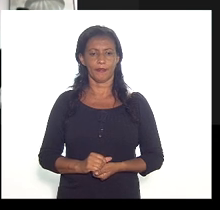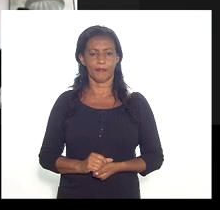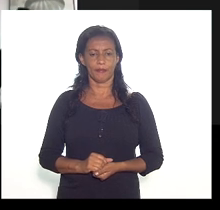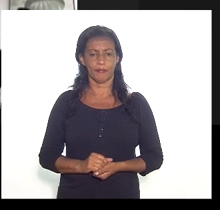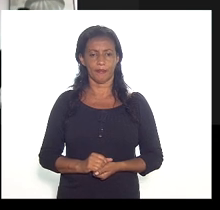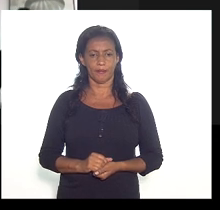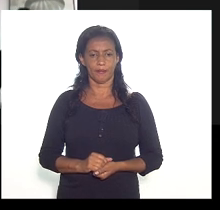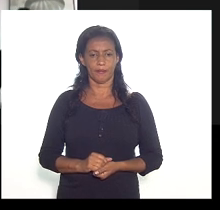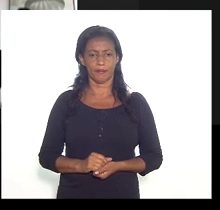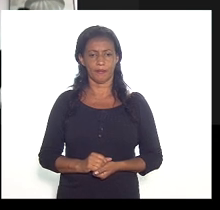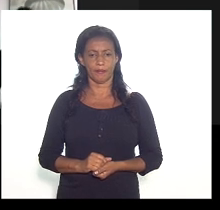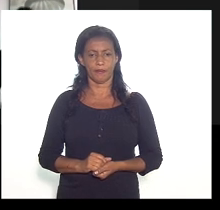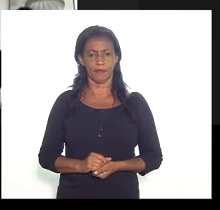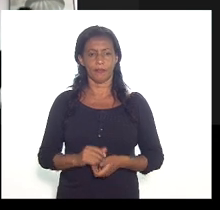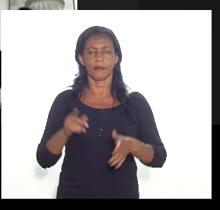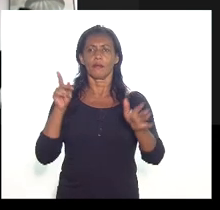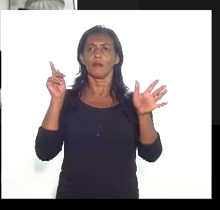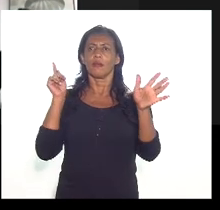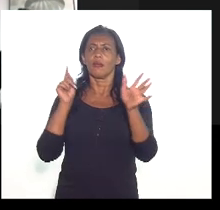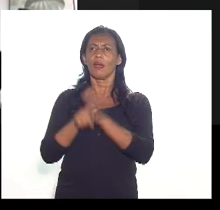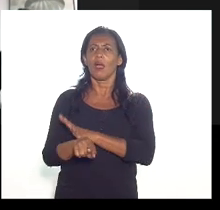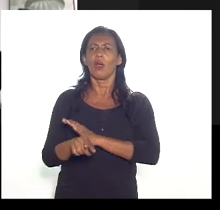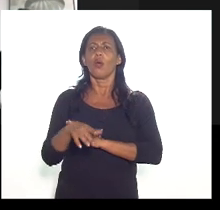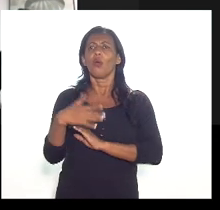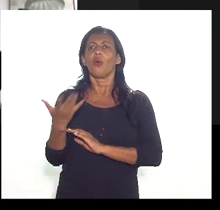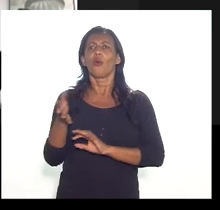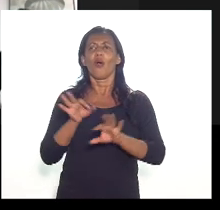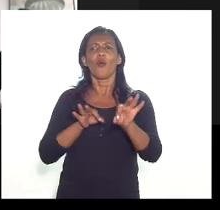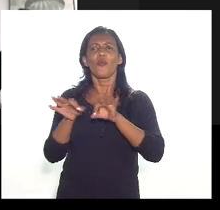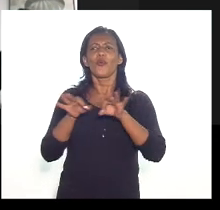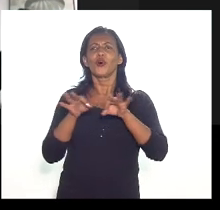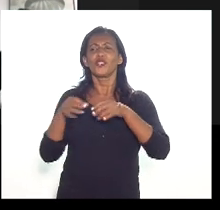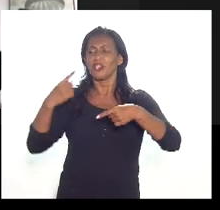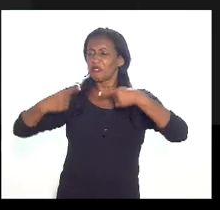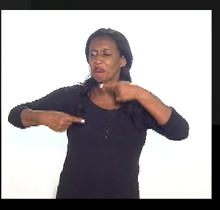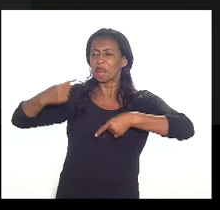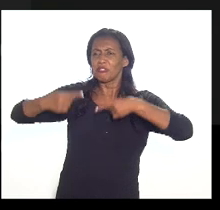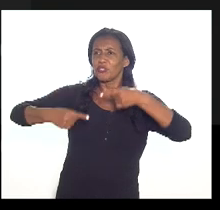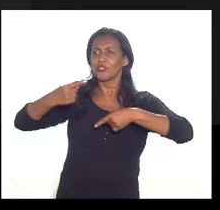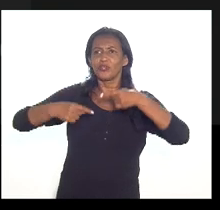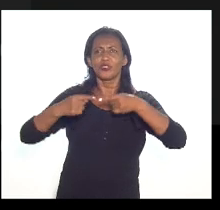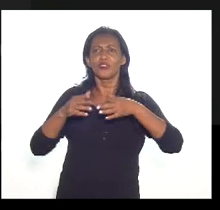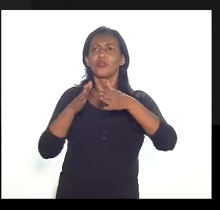Qual é o projeto que está sendo discutido, por favor? Projeto